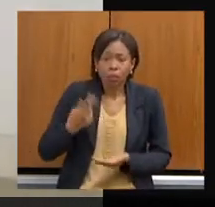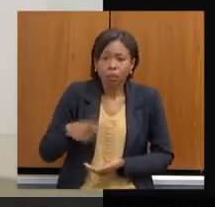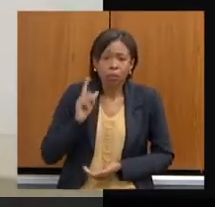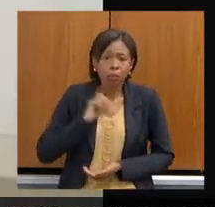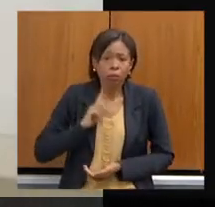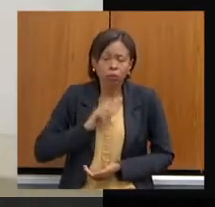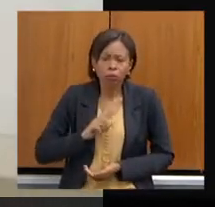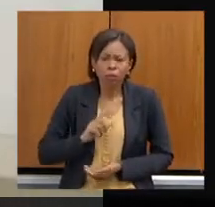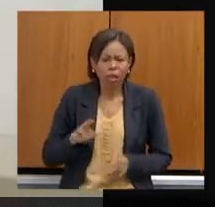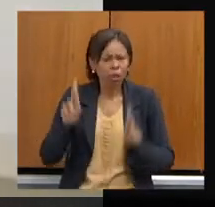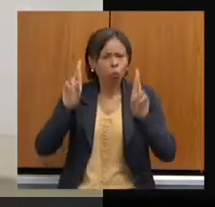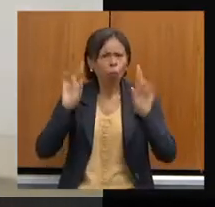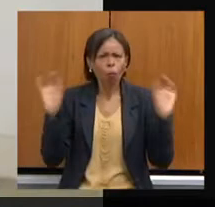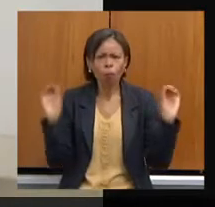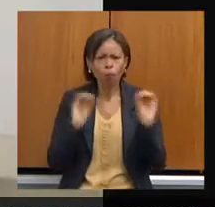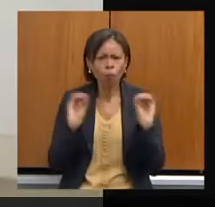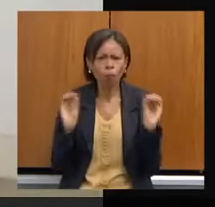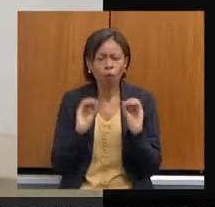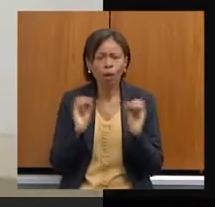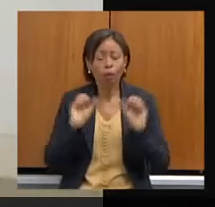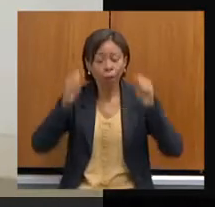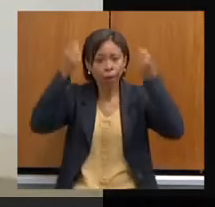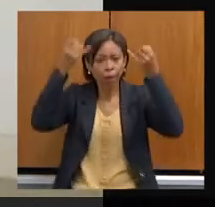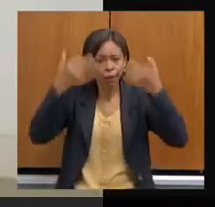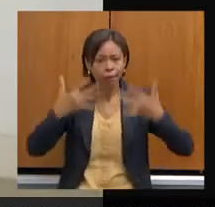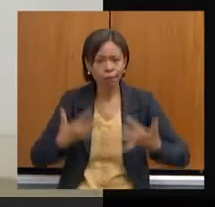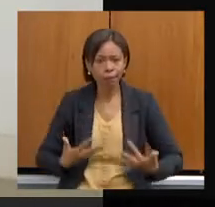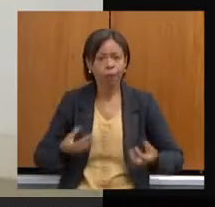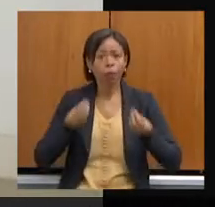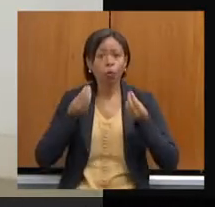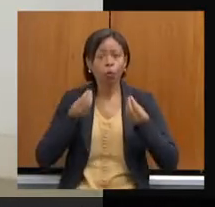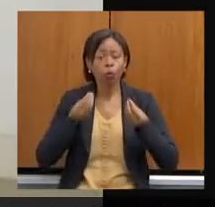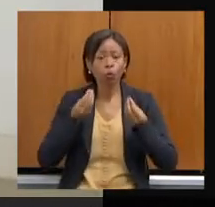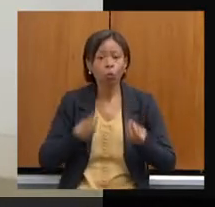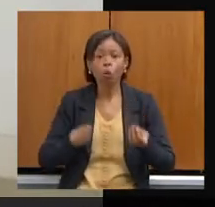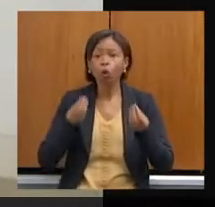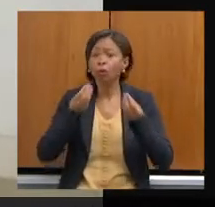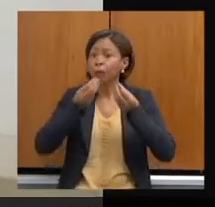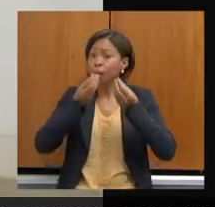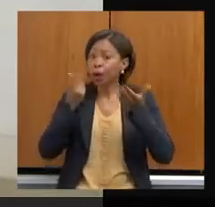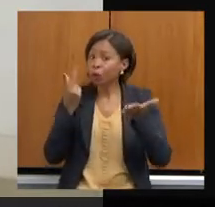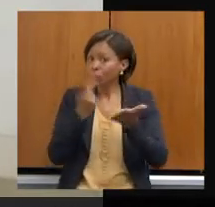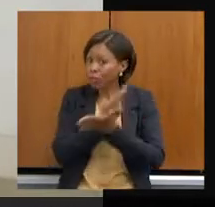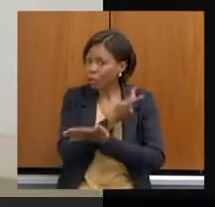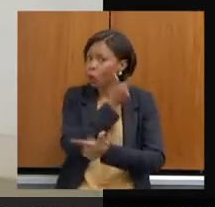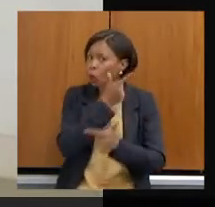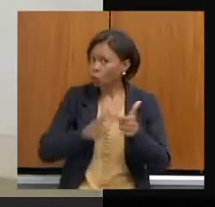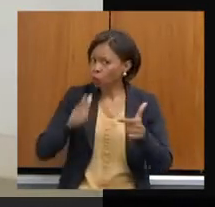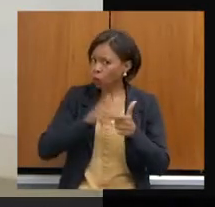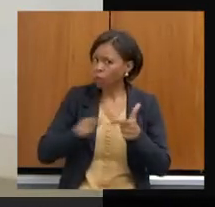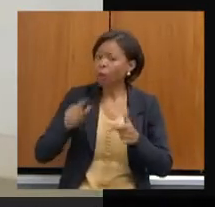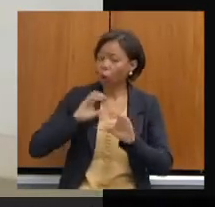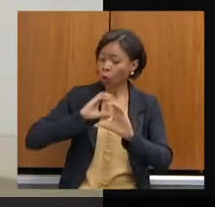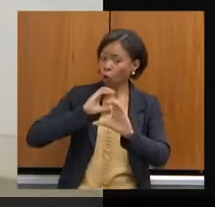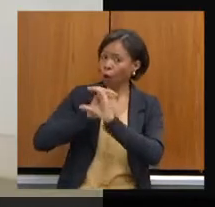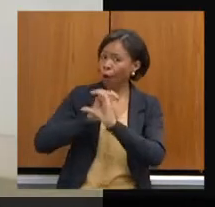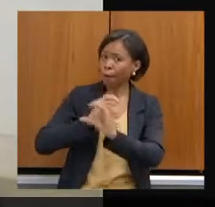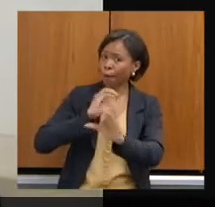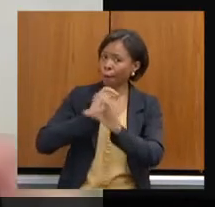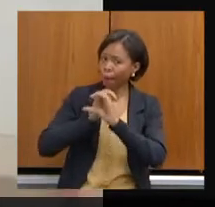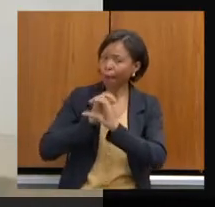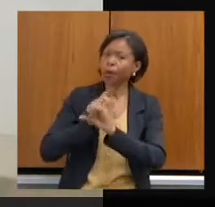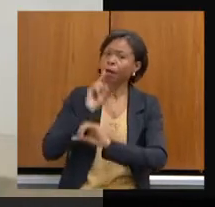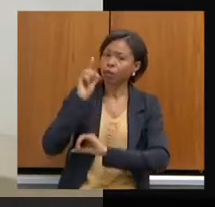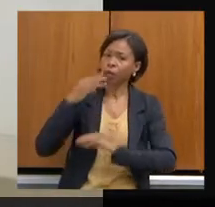responsabilidade para esclarecer uma falha que houve a comunicação do Ministério da Saúde o